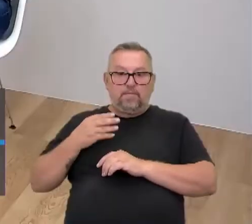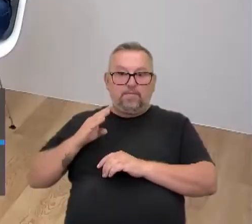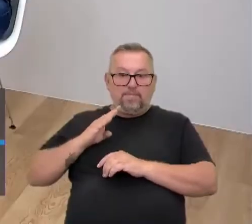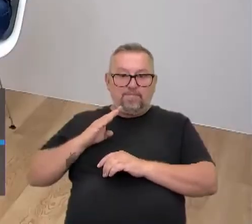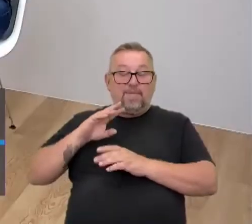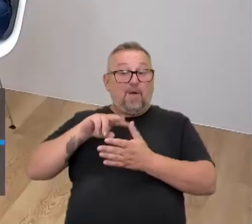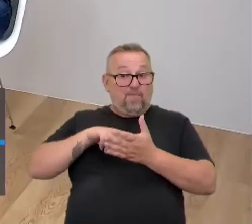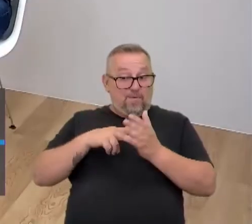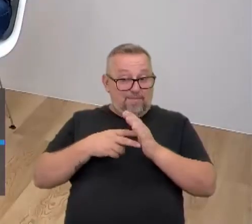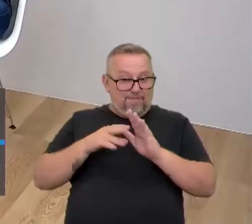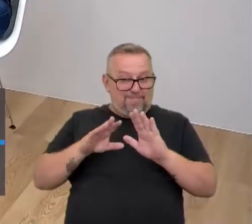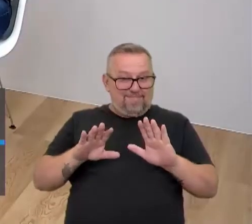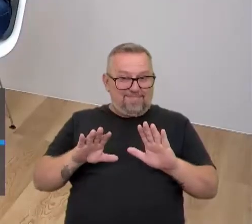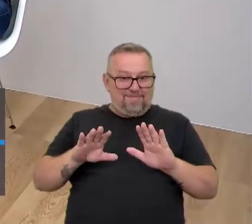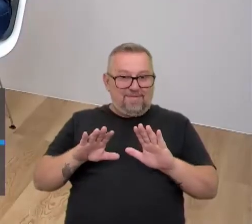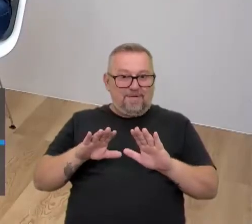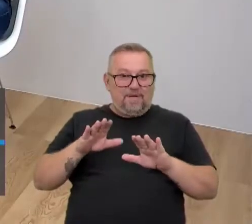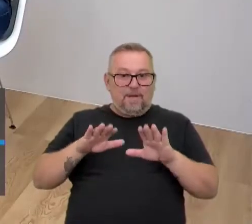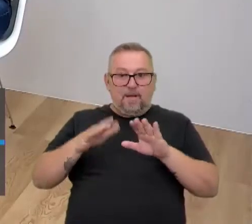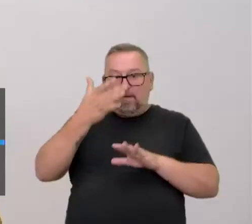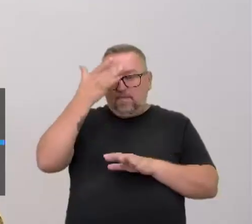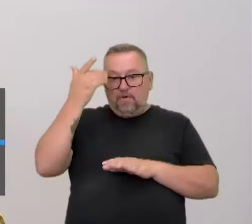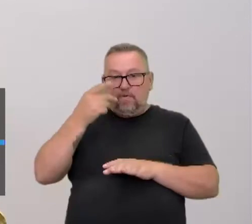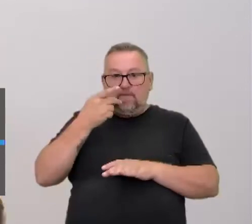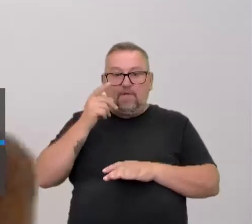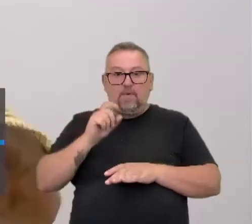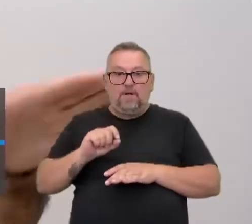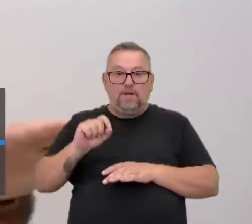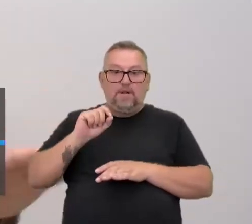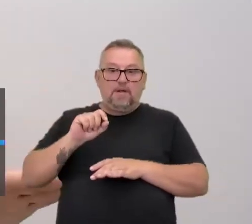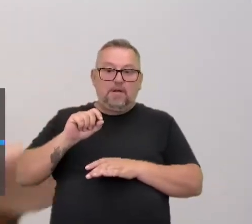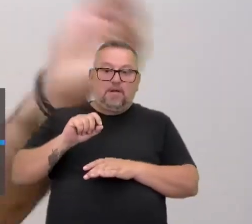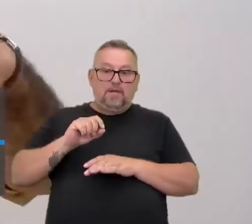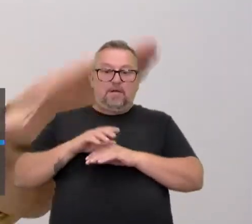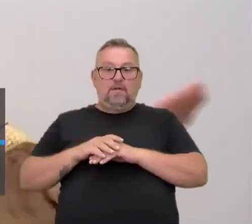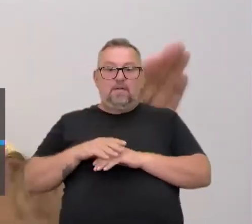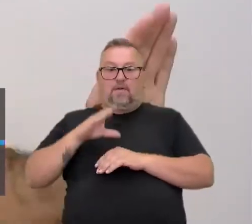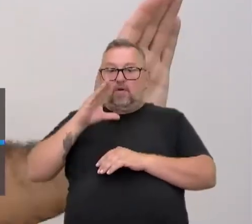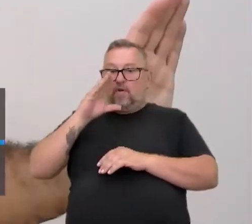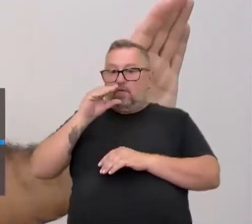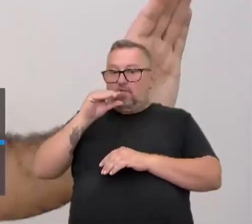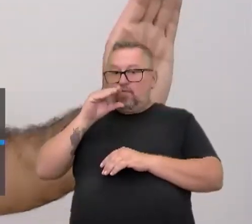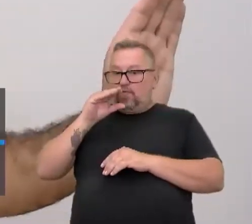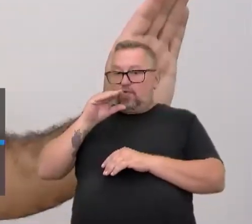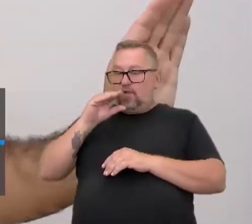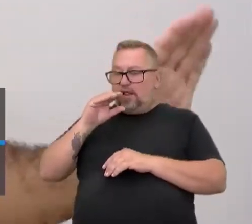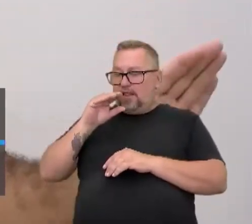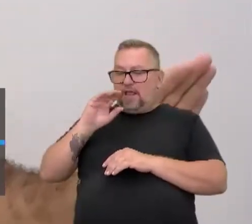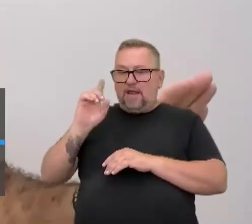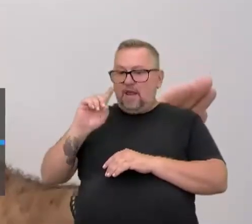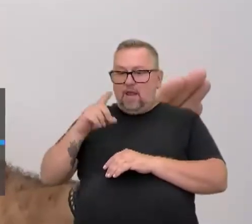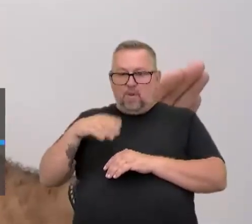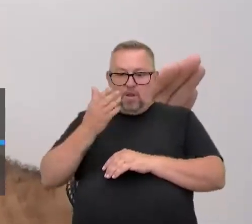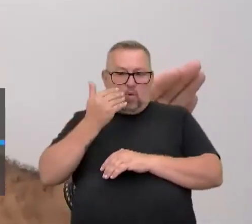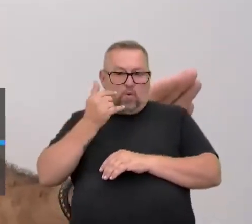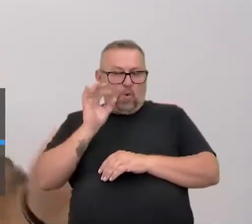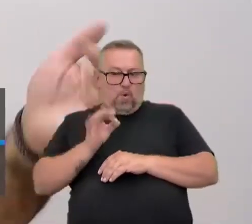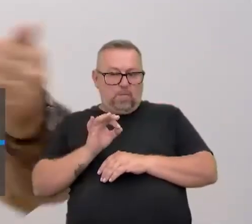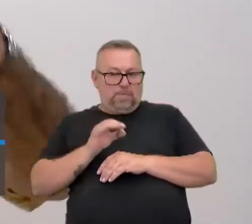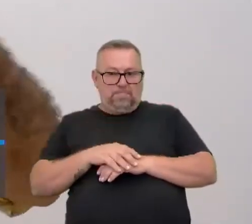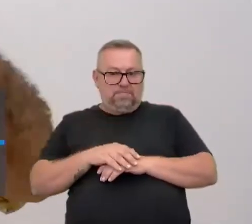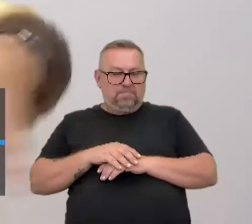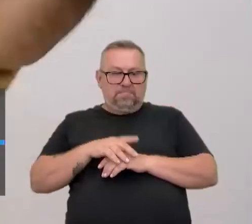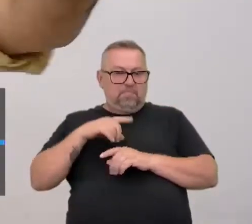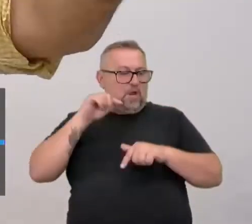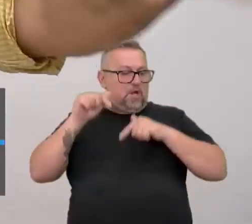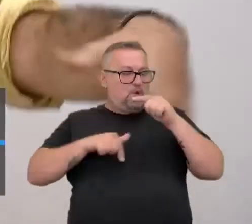traduzir isso. De repente a galera começa a falar que o funcionário ideal é aquele que não faz uma hora de almoço. É aquele